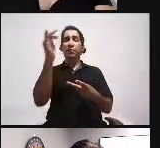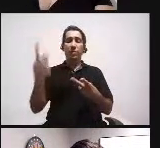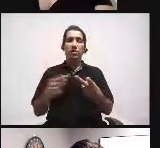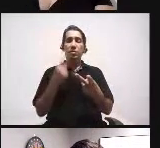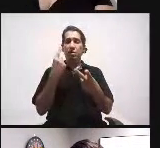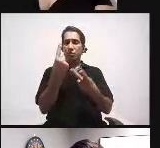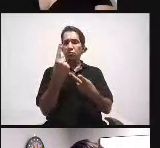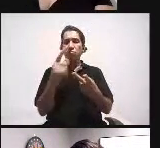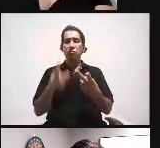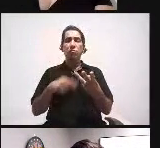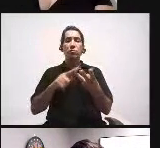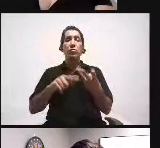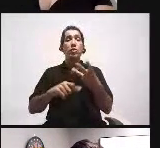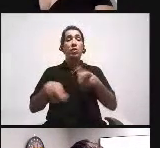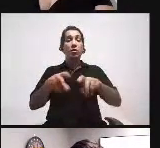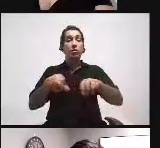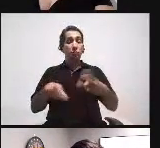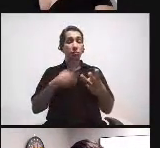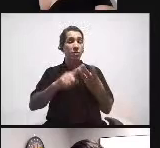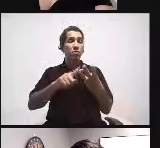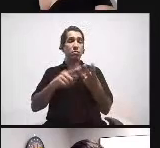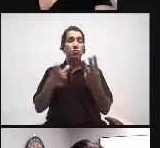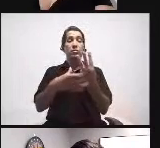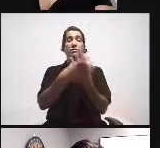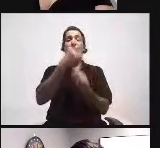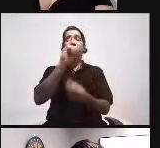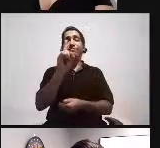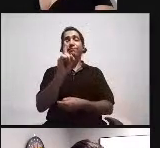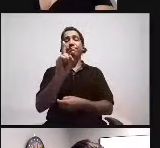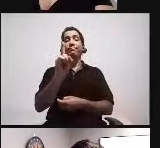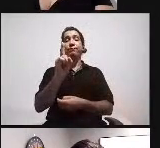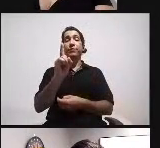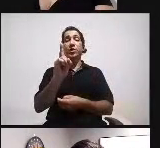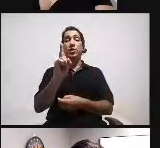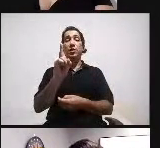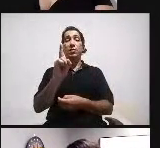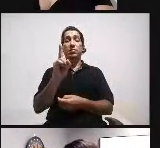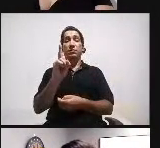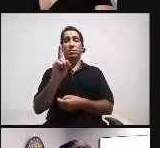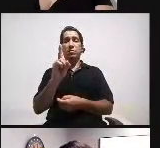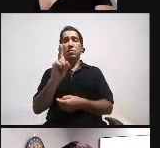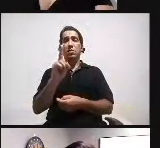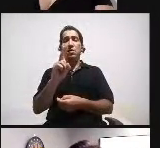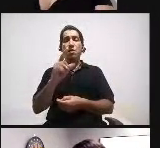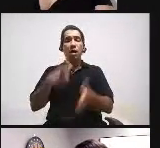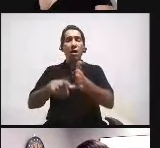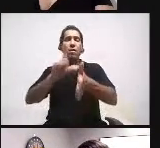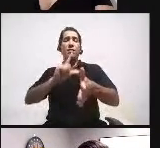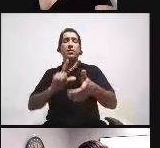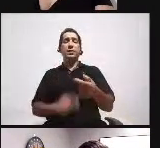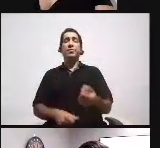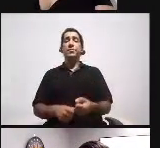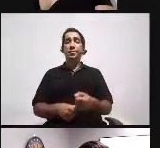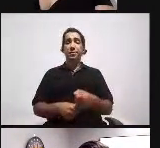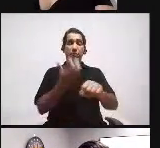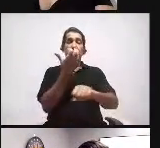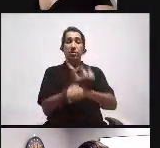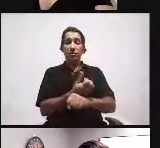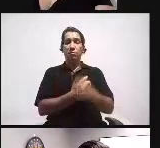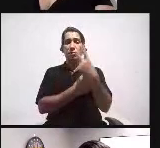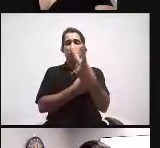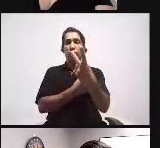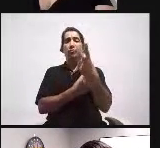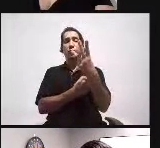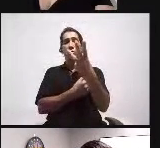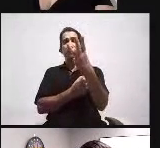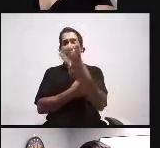Então, objetivamente, é isso. Quer dizer, eu não vou trabalhar mais por disciplinas. É importante que a academia